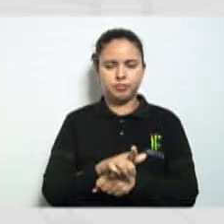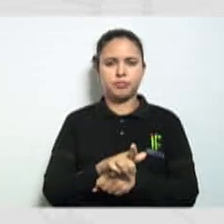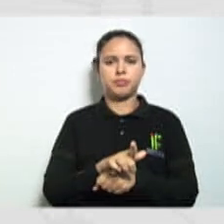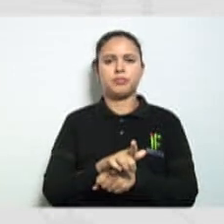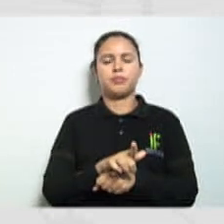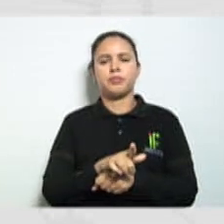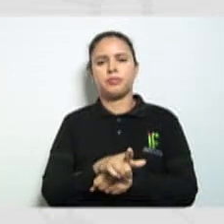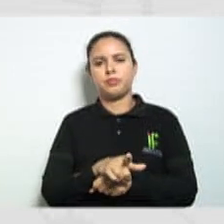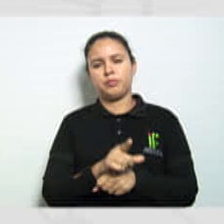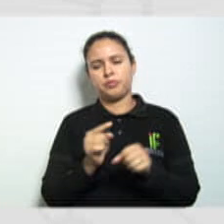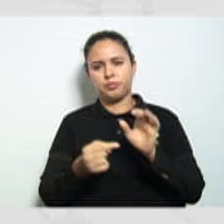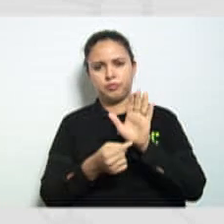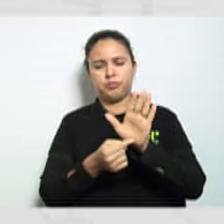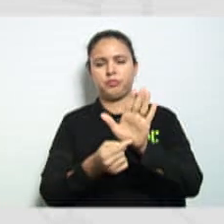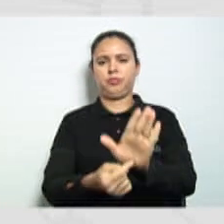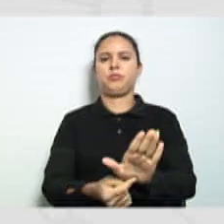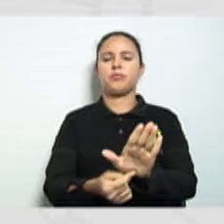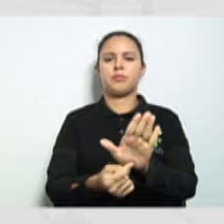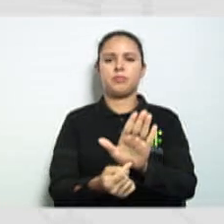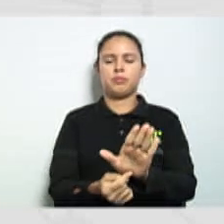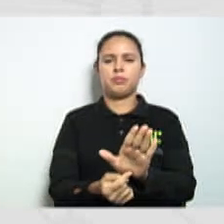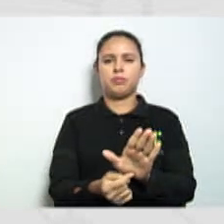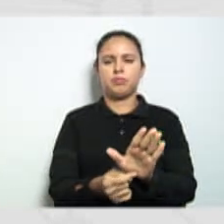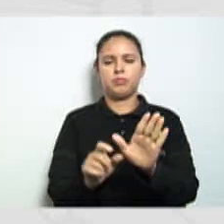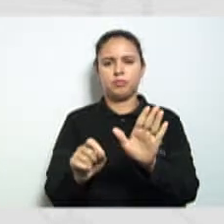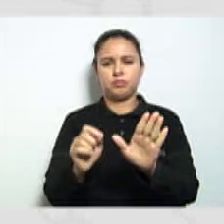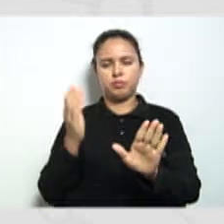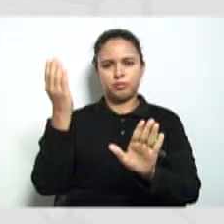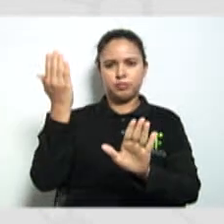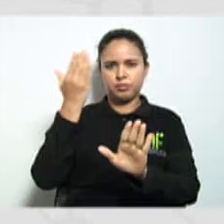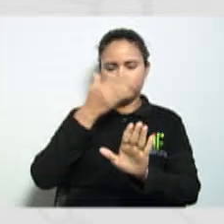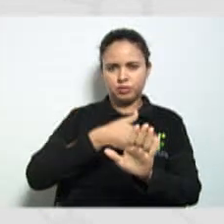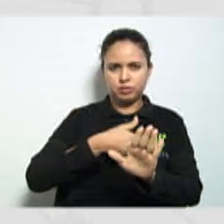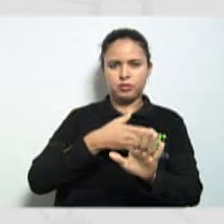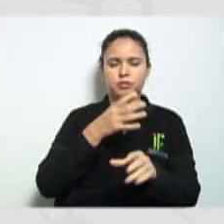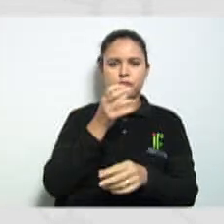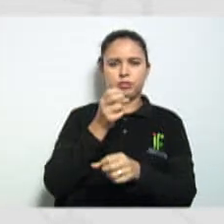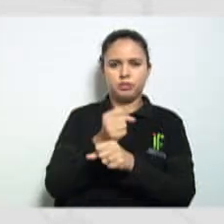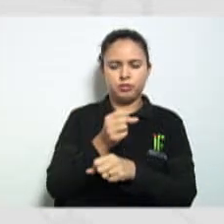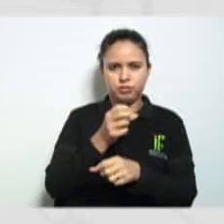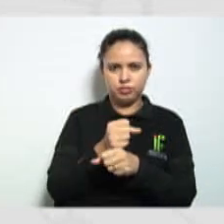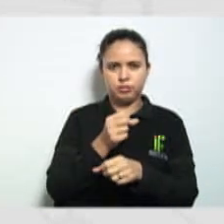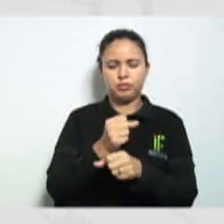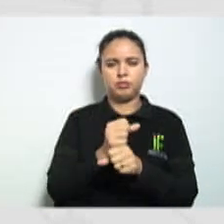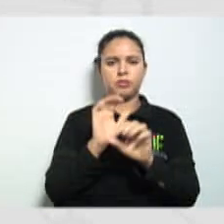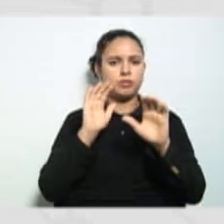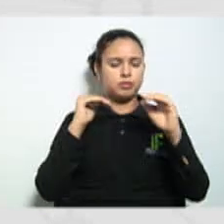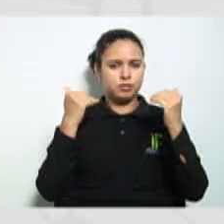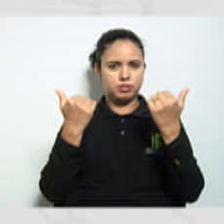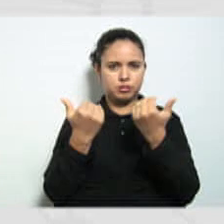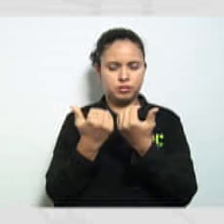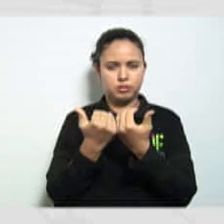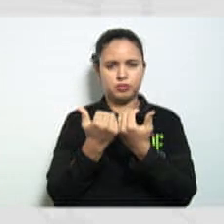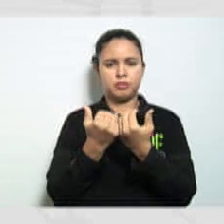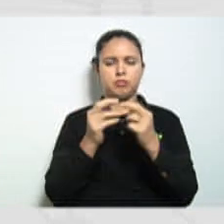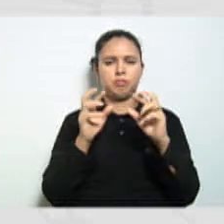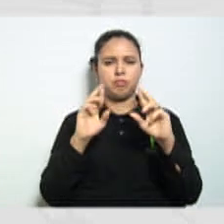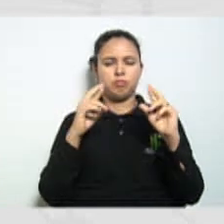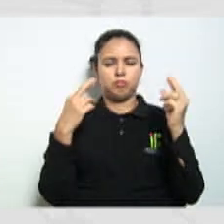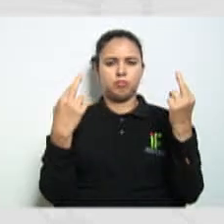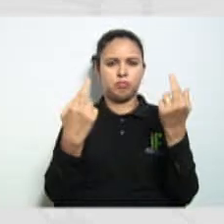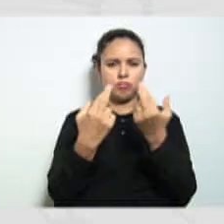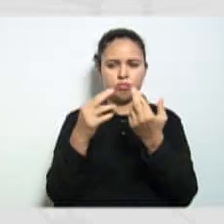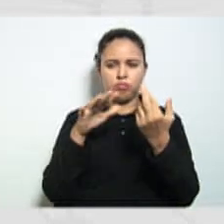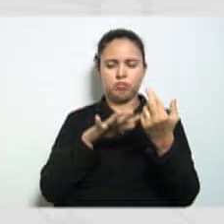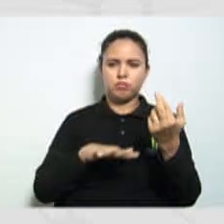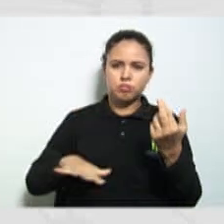for apresentar para vocês as demonstrações contábeis lá na Assembleia de Aprovação de